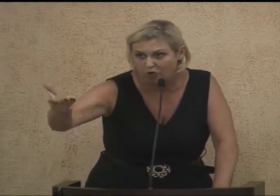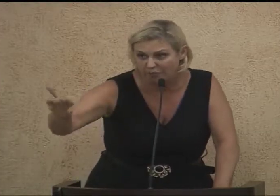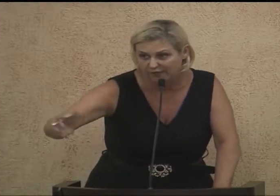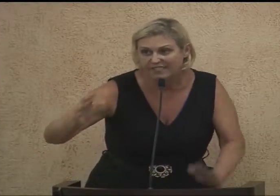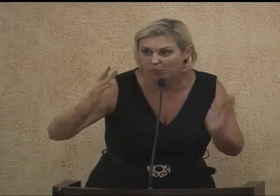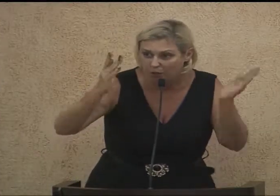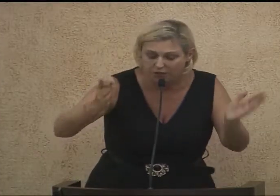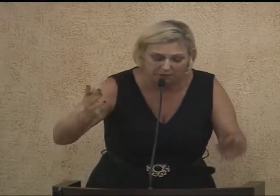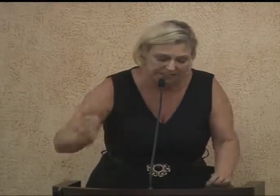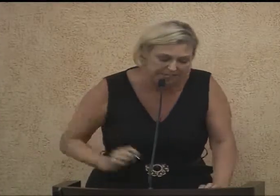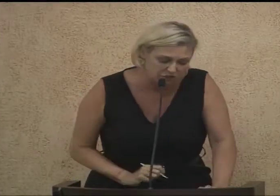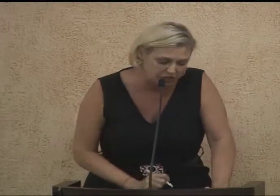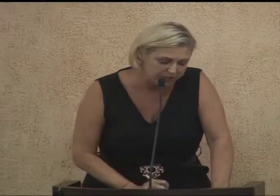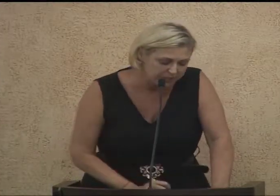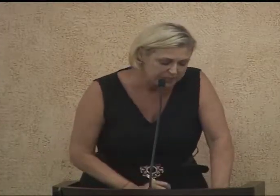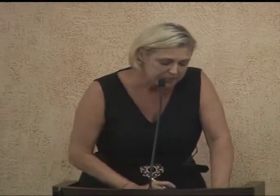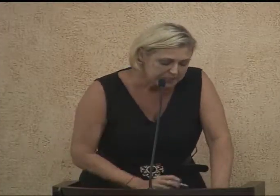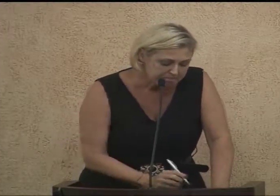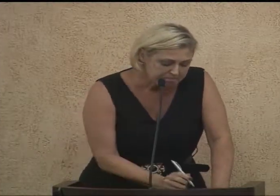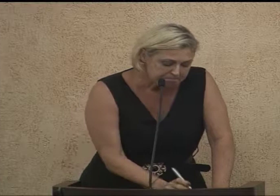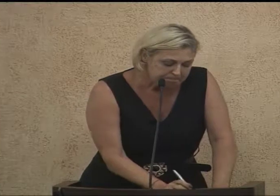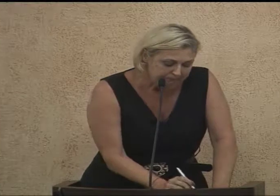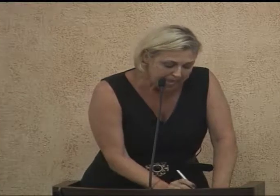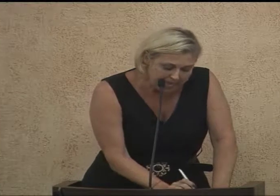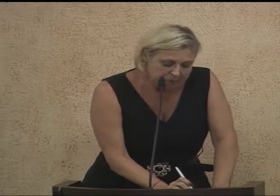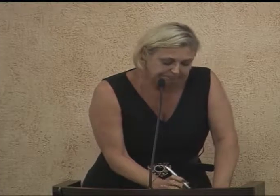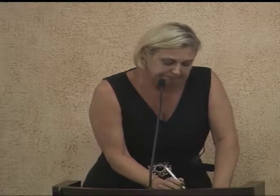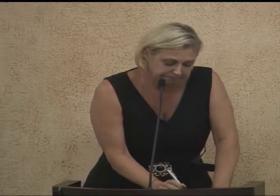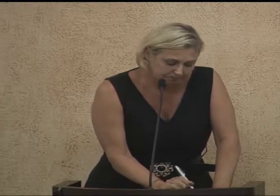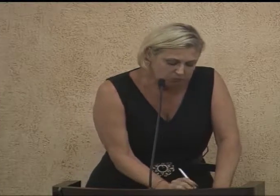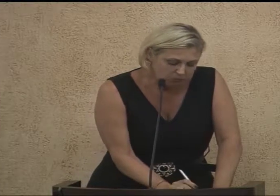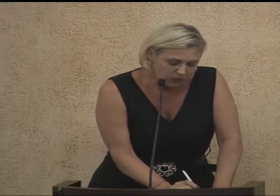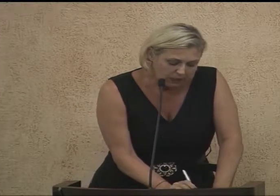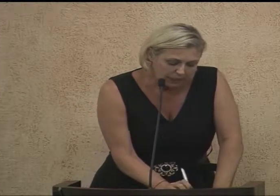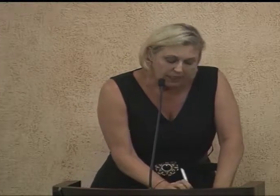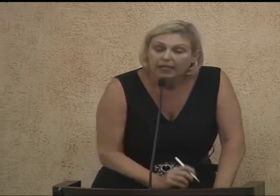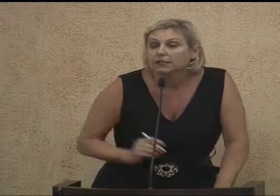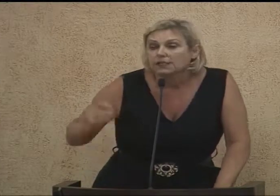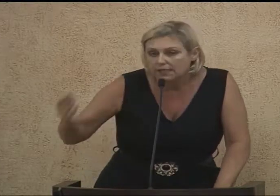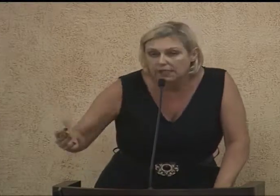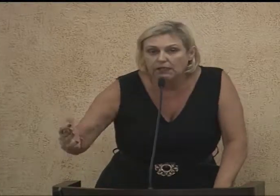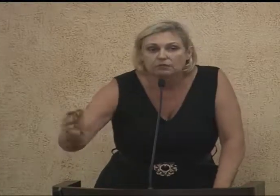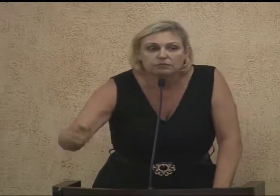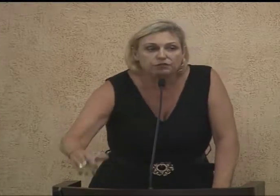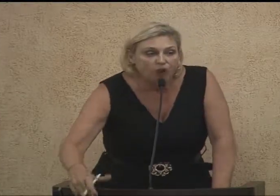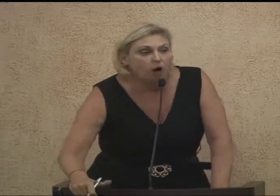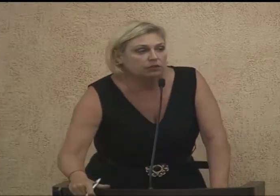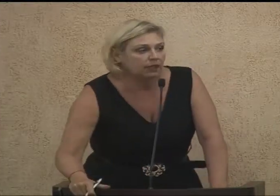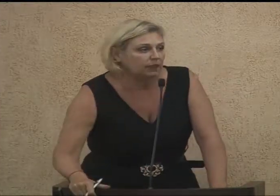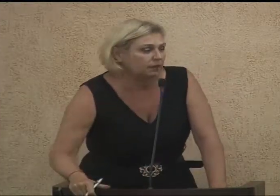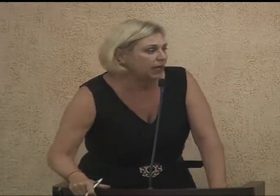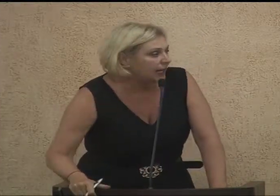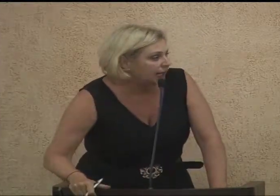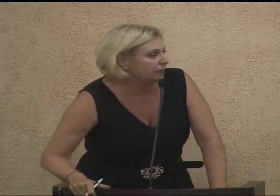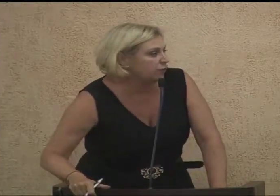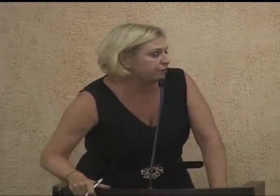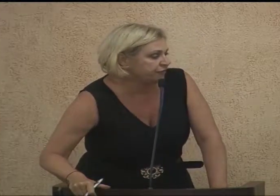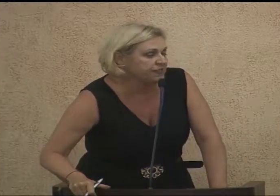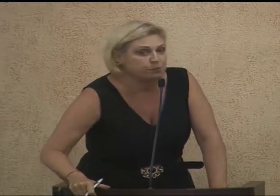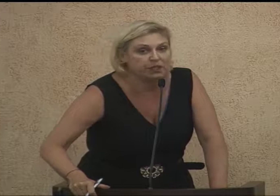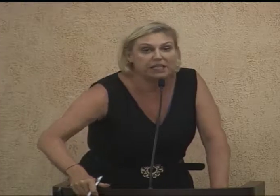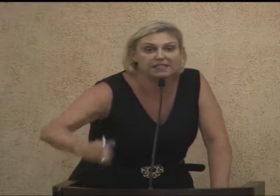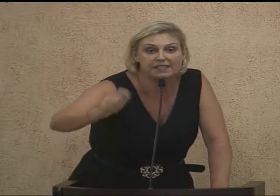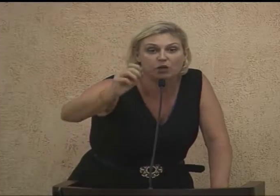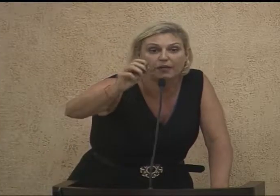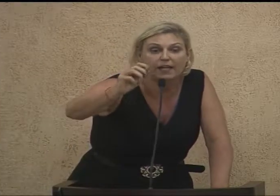a comprovação pelo que eu entendi. E se volta à lei que eu